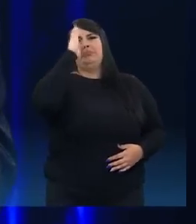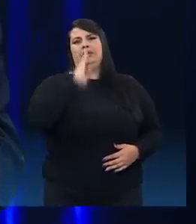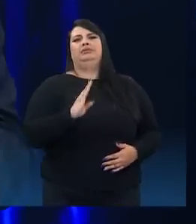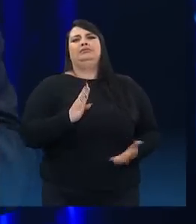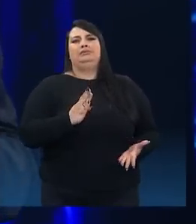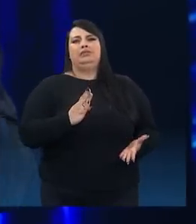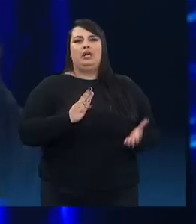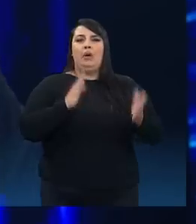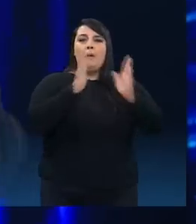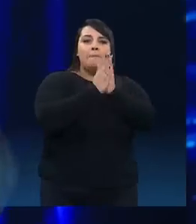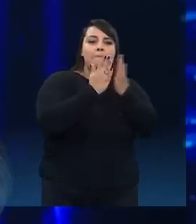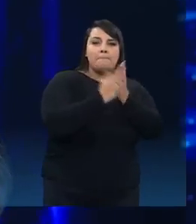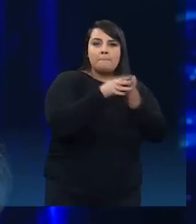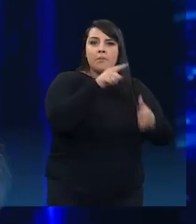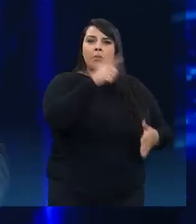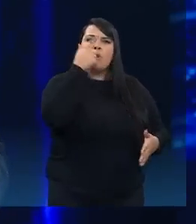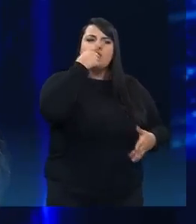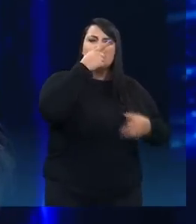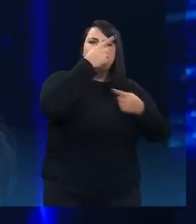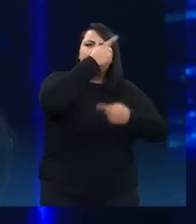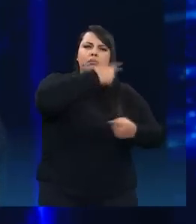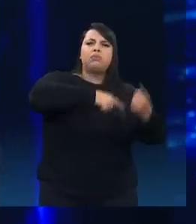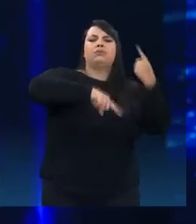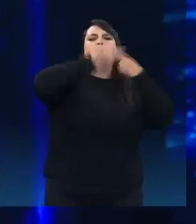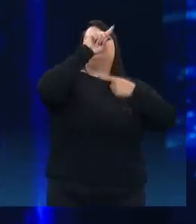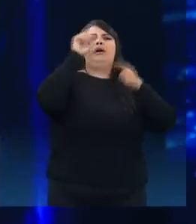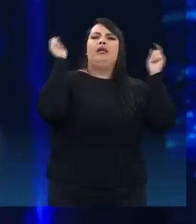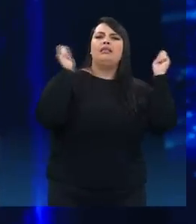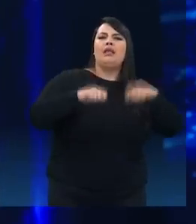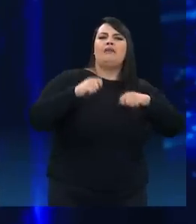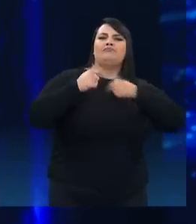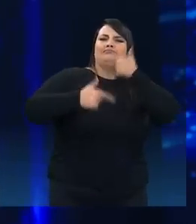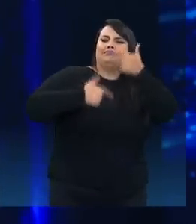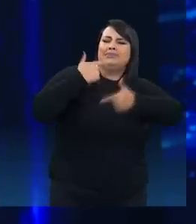girar. É assim que nós vamos gerar emprego, com um mercado